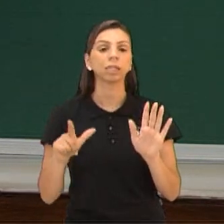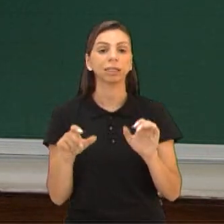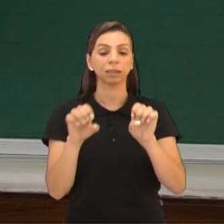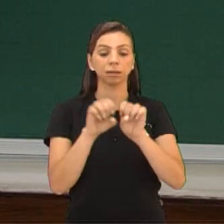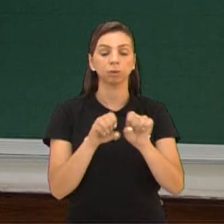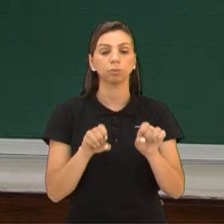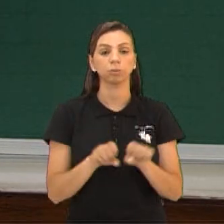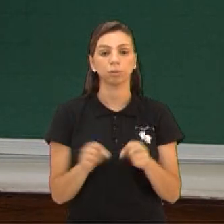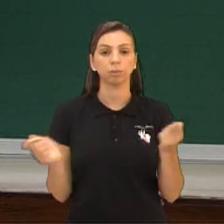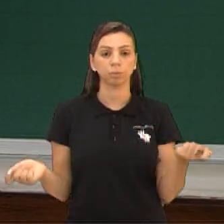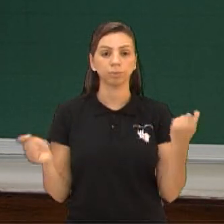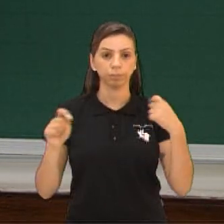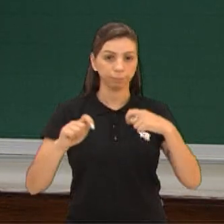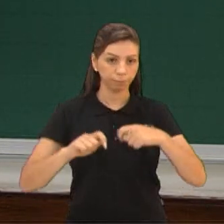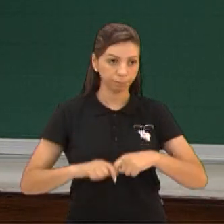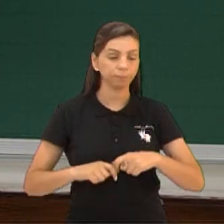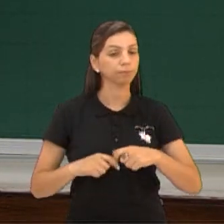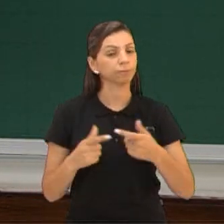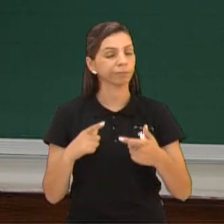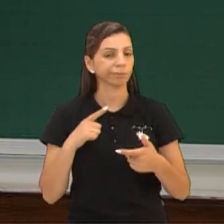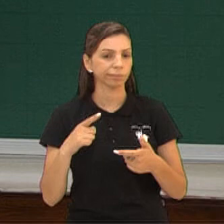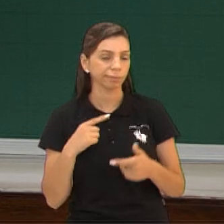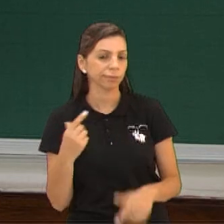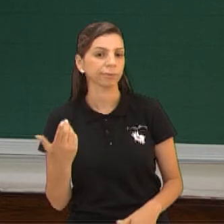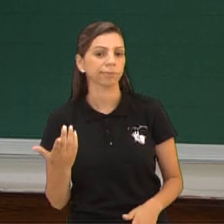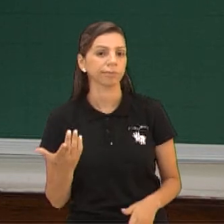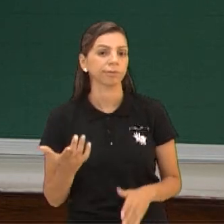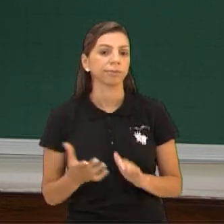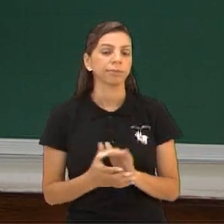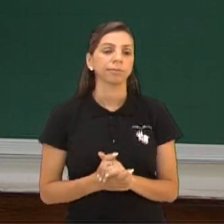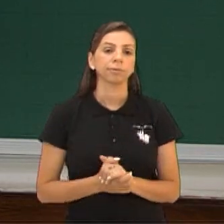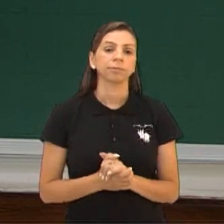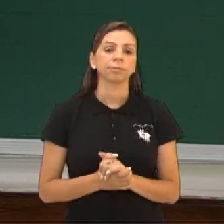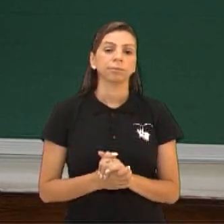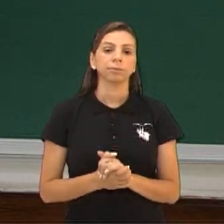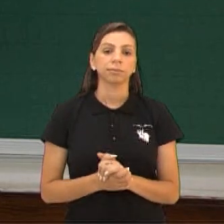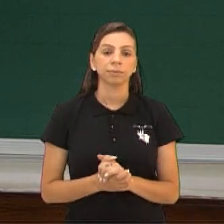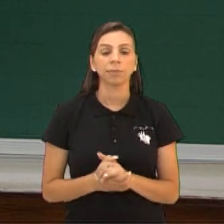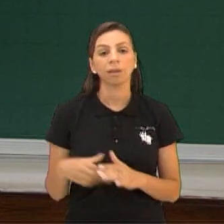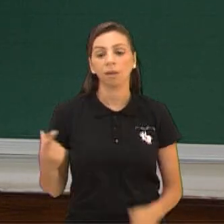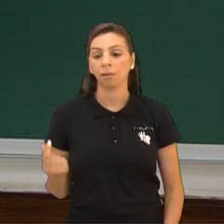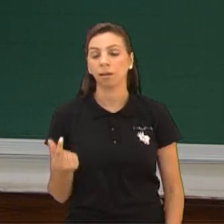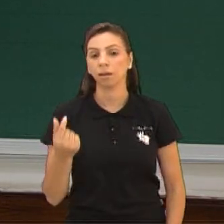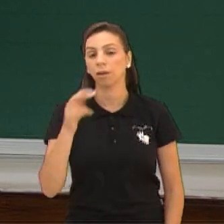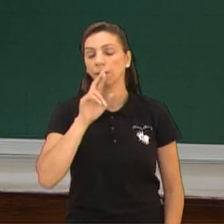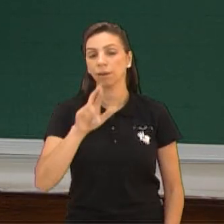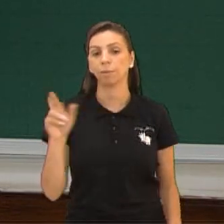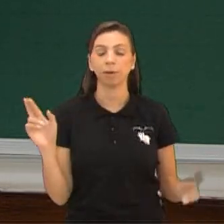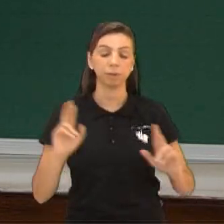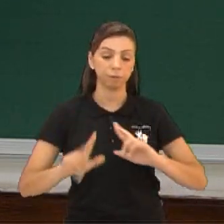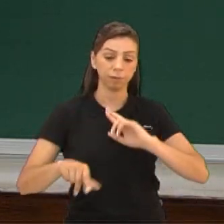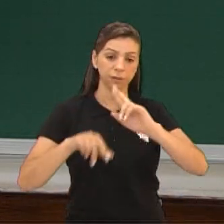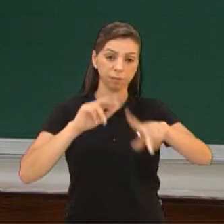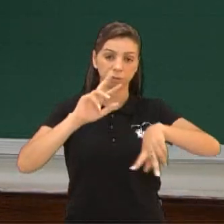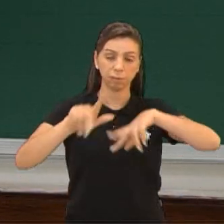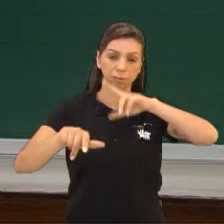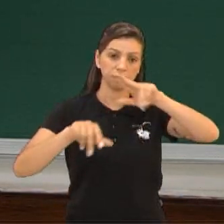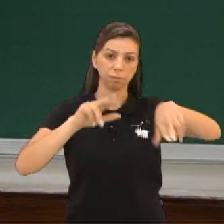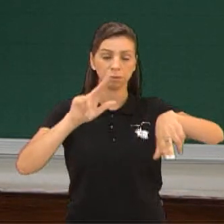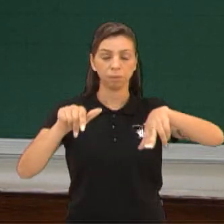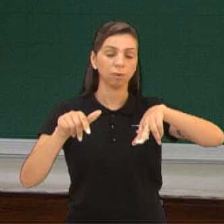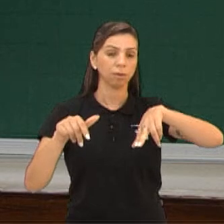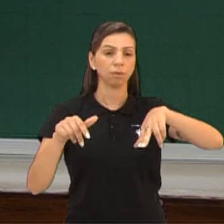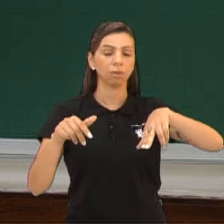estrutura necessária e existem uma riqueza, uma gama de respostas contraditórias e diferentes que permitem que as